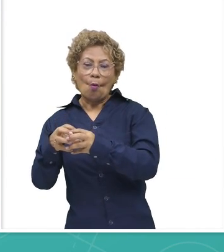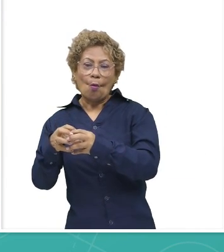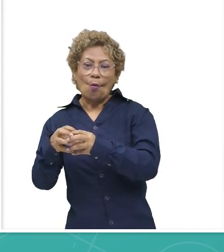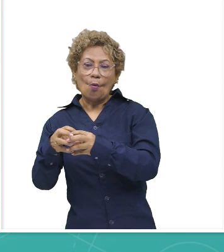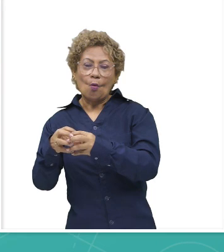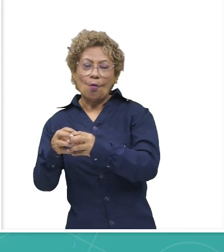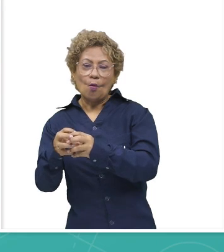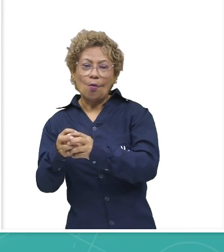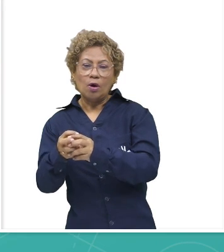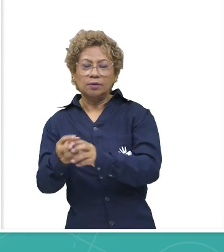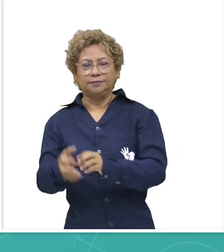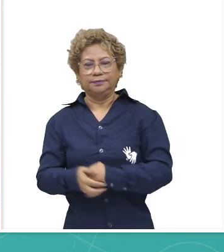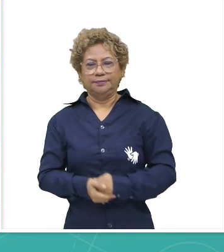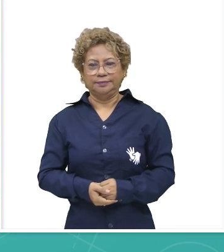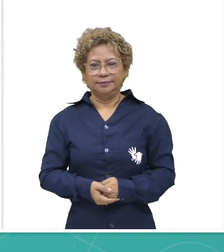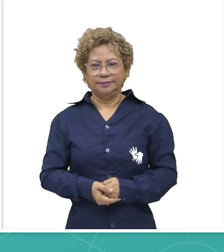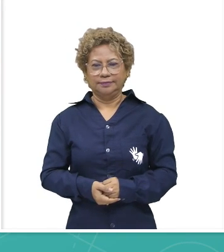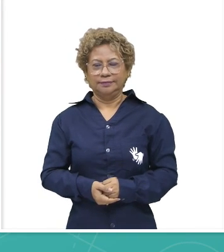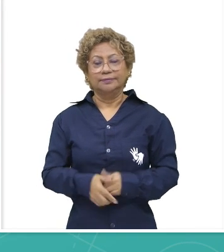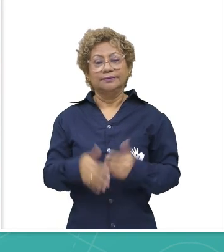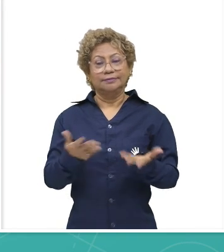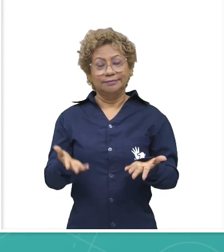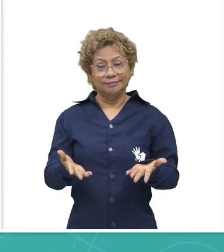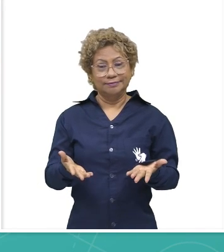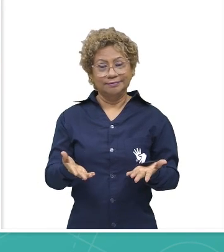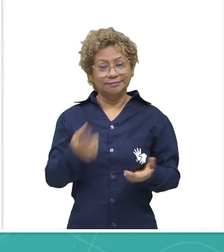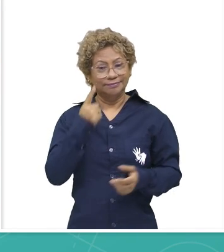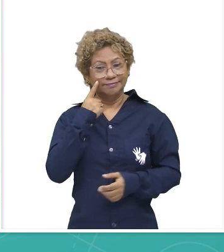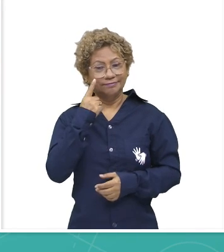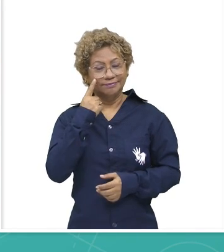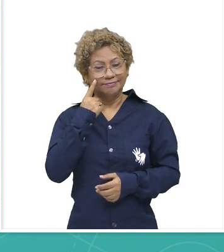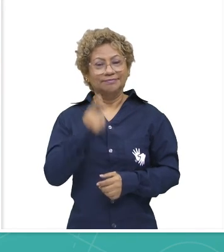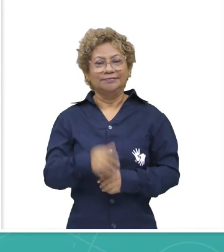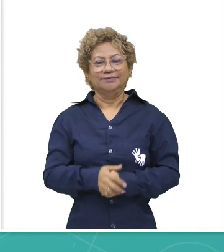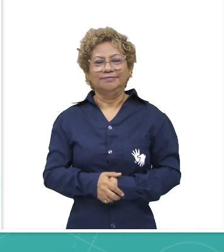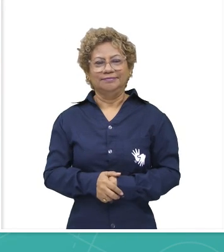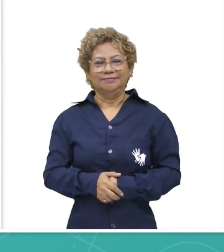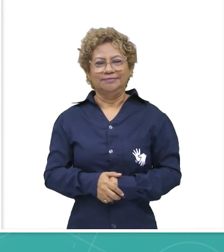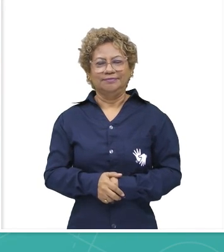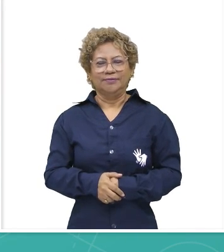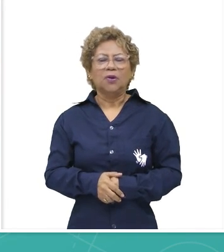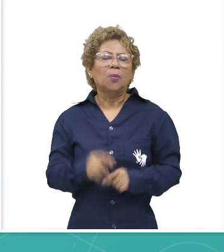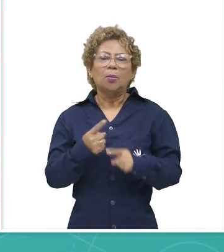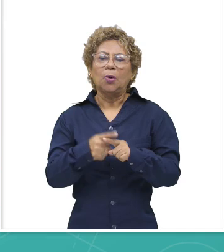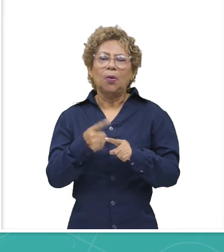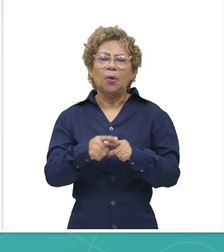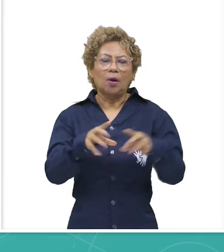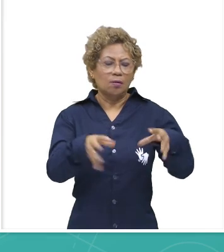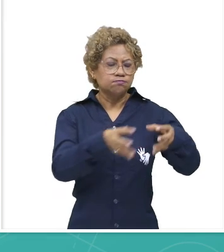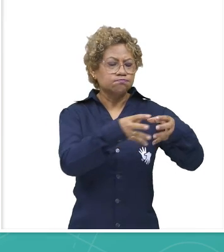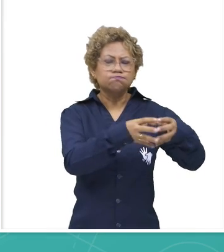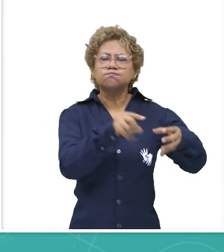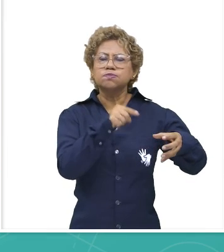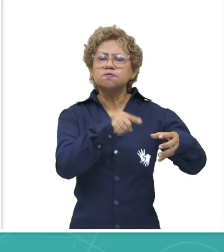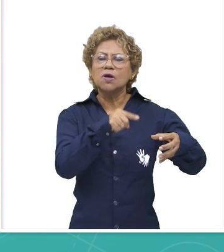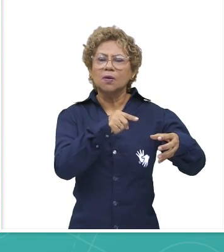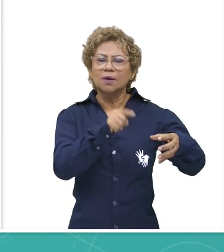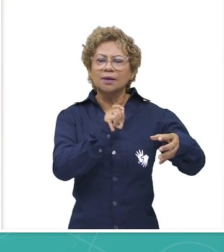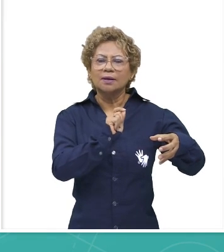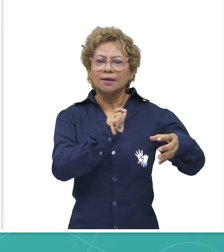permite que a bola de futebol fique bem cheia? Vamos lá ver a